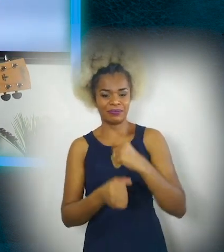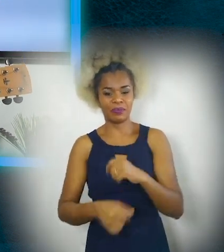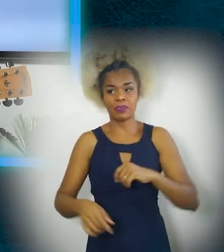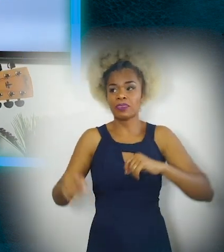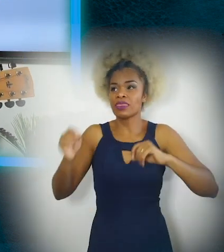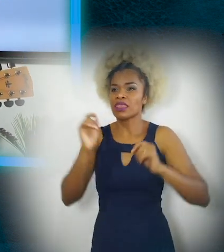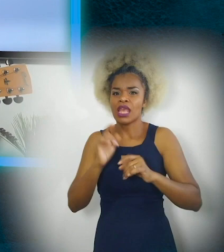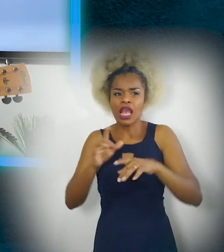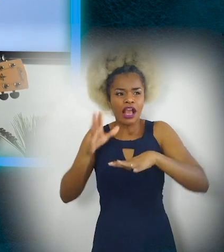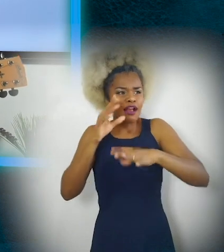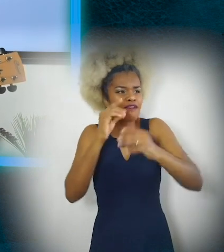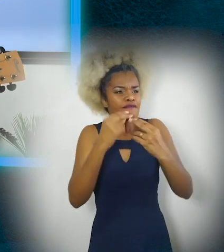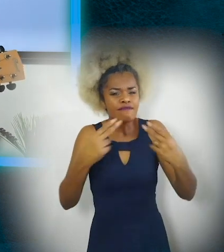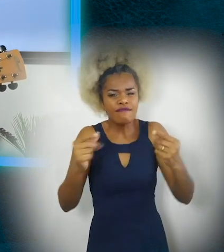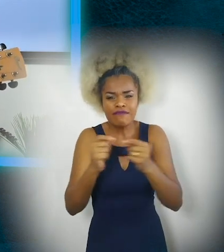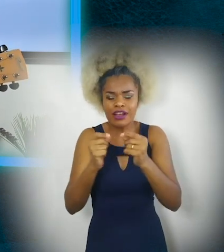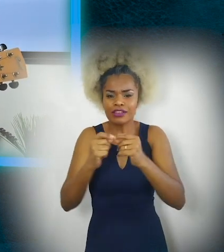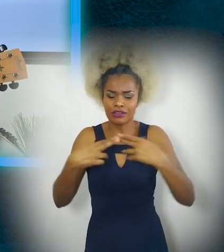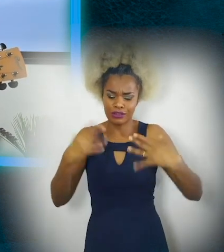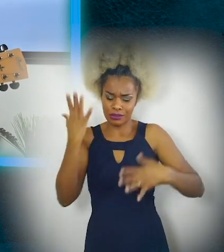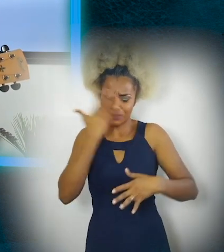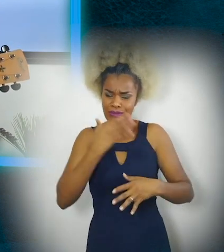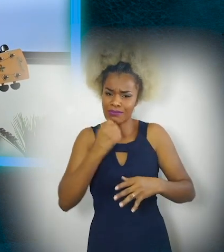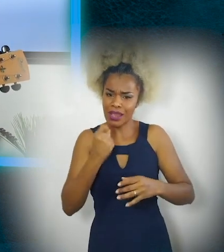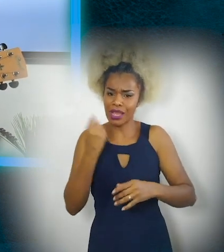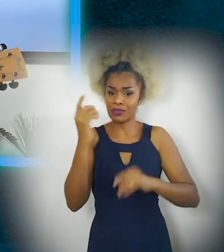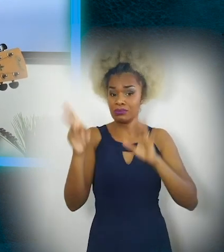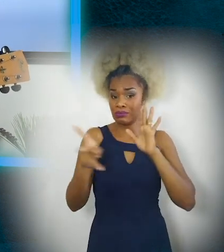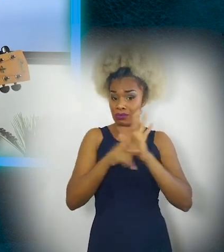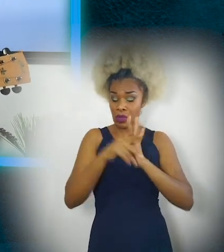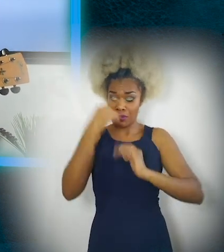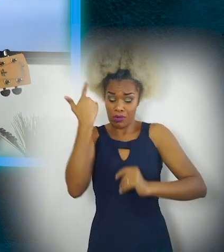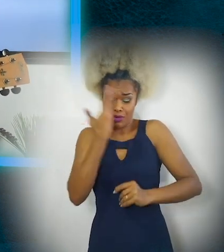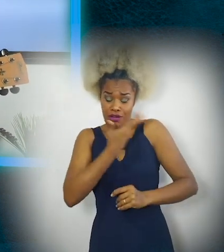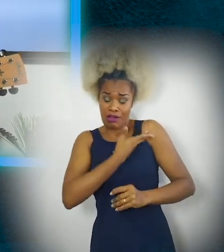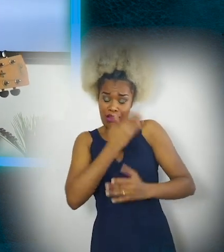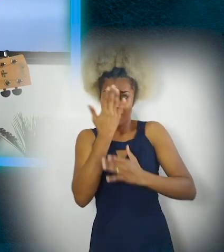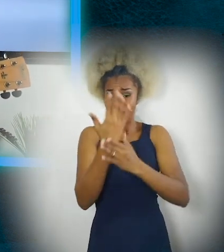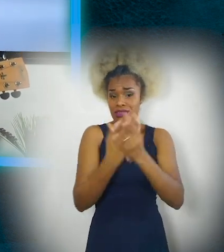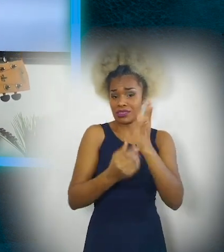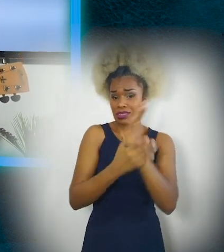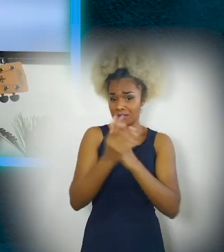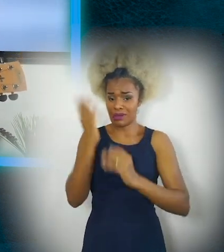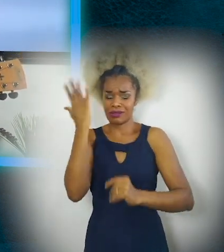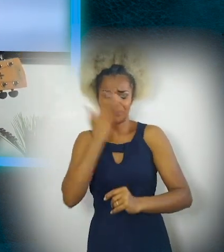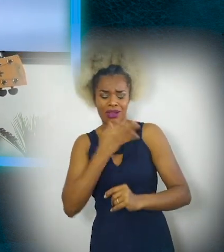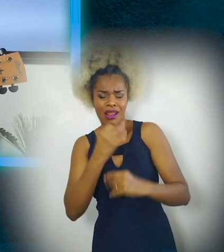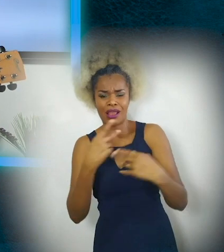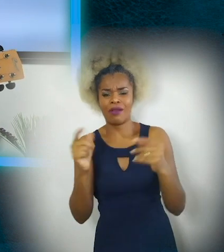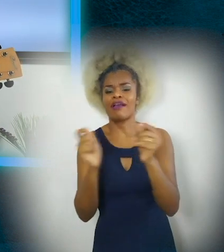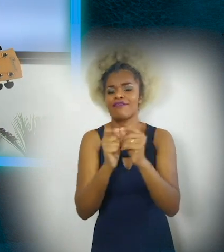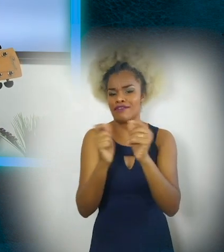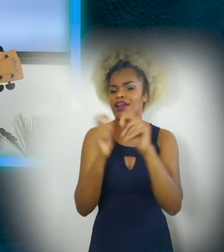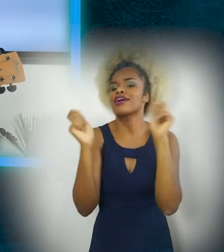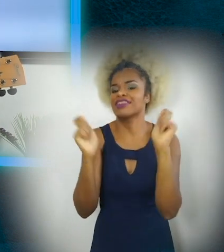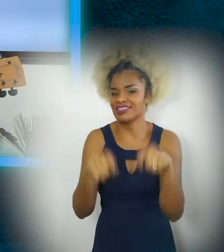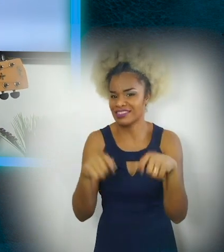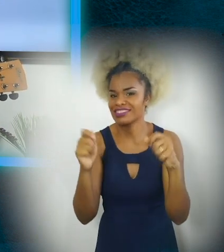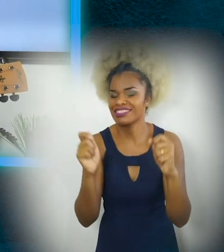alçar. Ondas, jatos, belos podem vir de nossas próprias